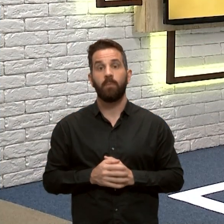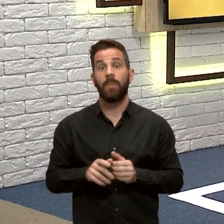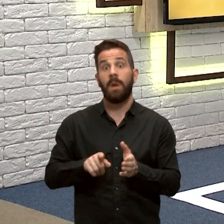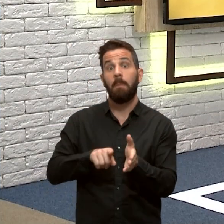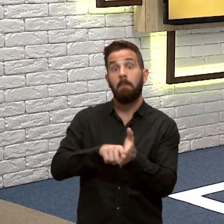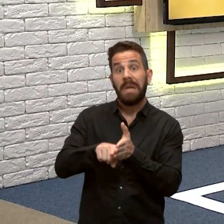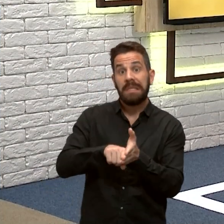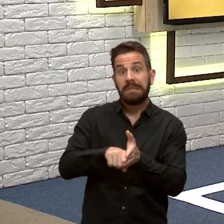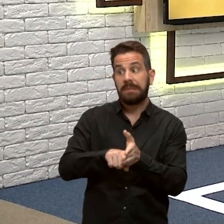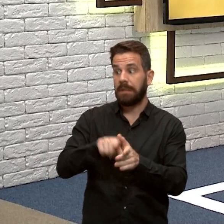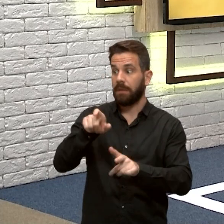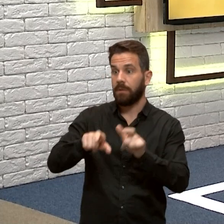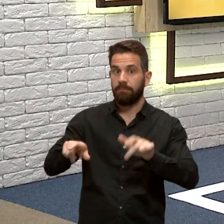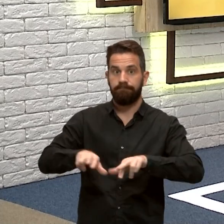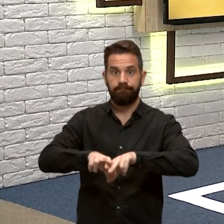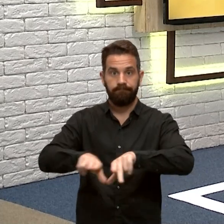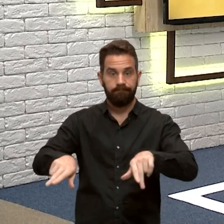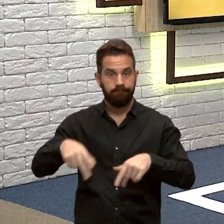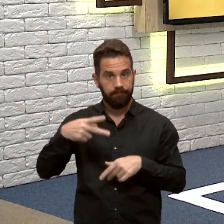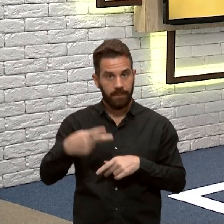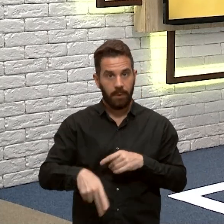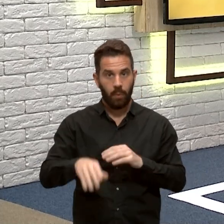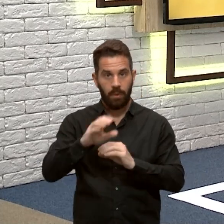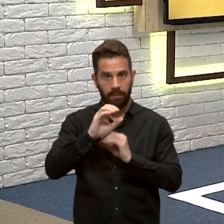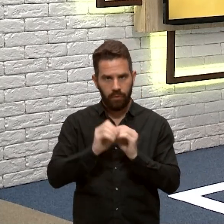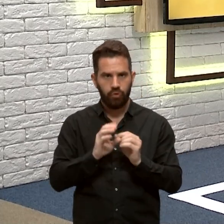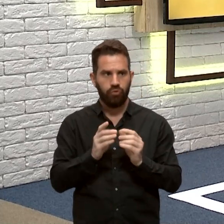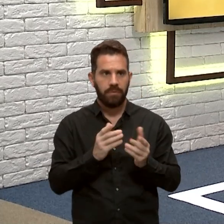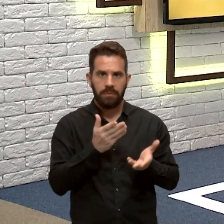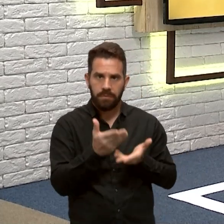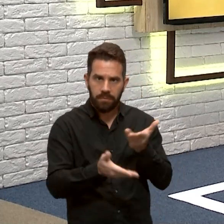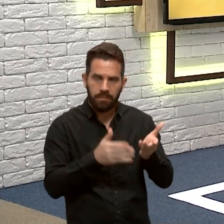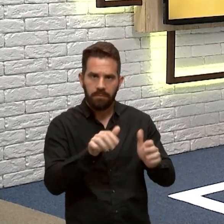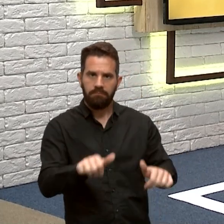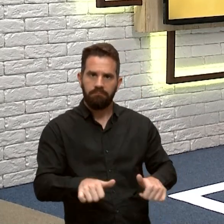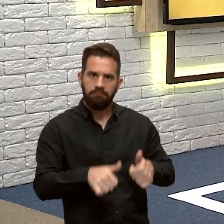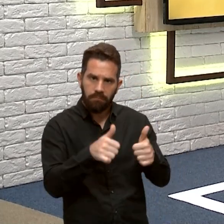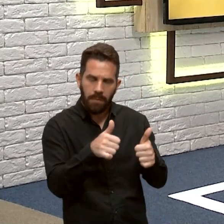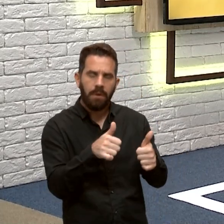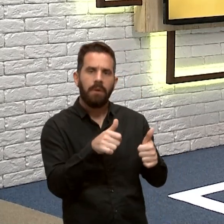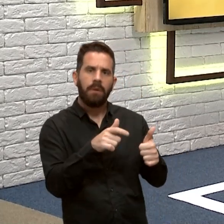Pesquisadores da UFG desenvolveram um tratamento com nanopartículas